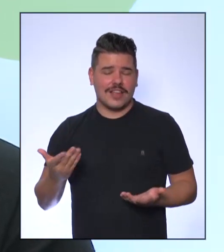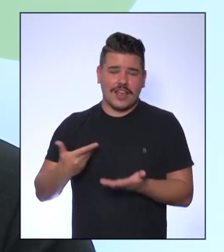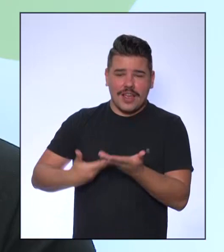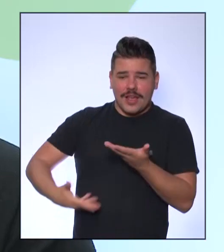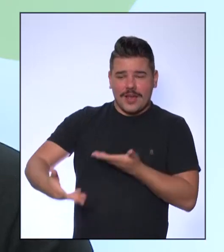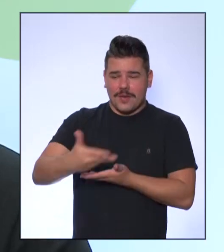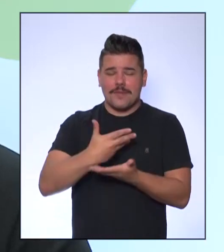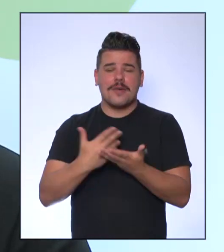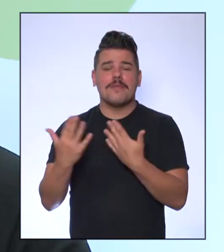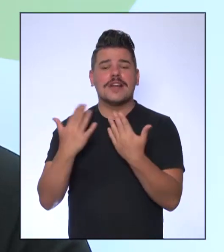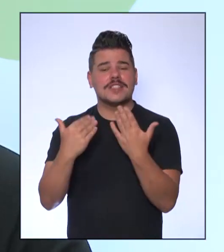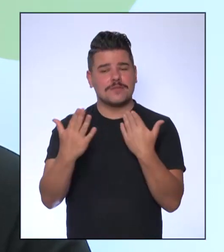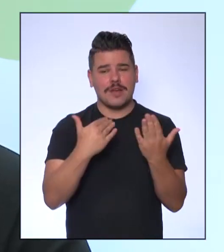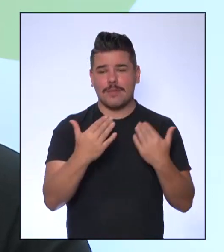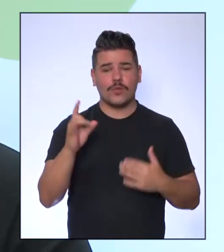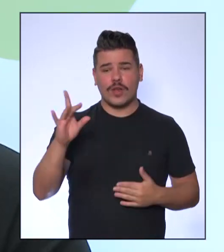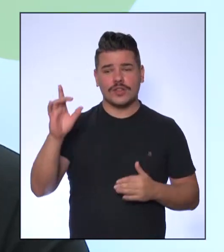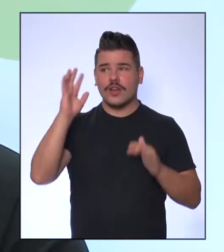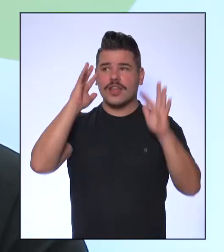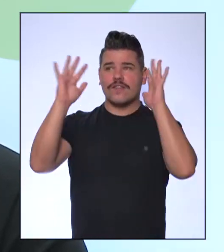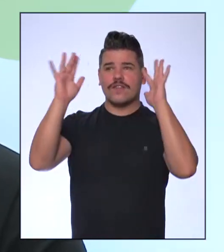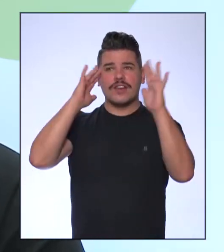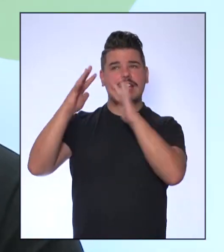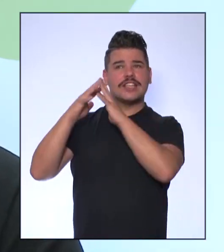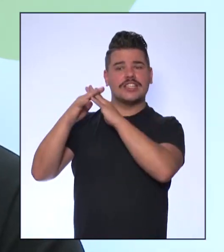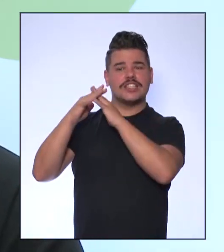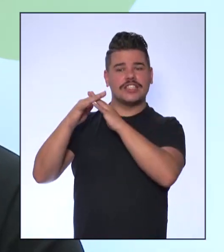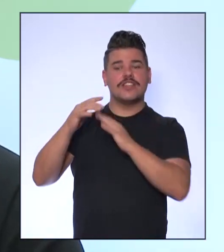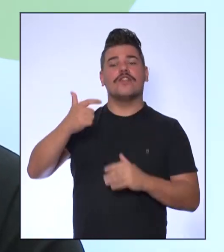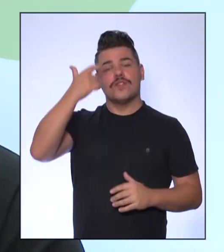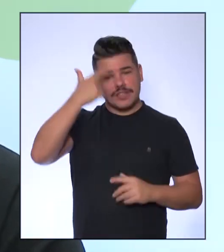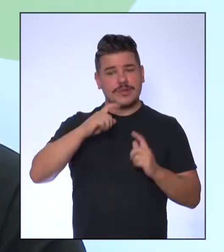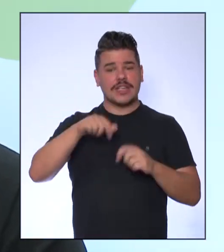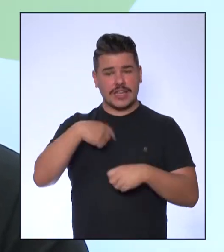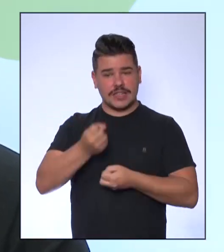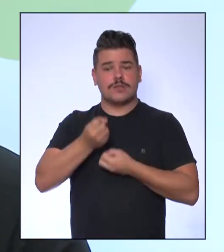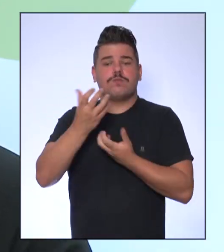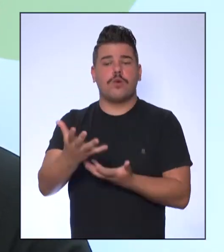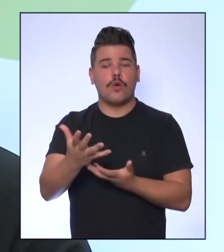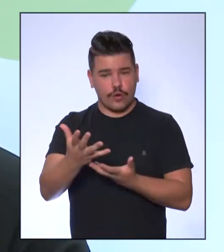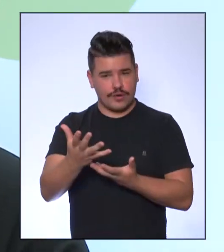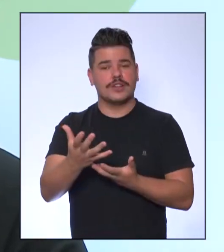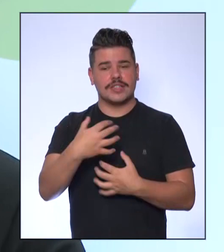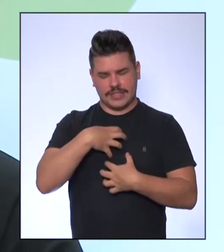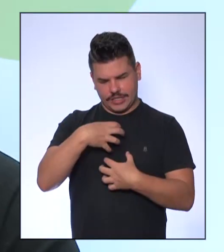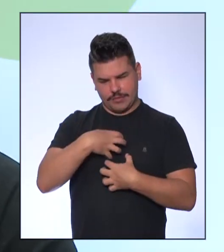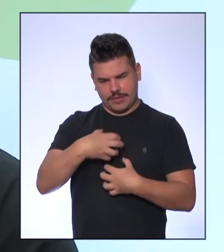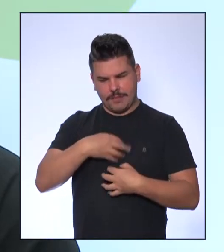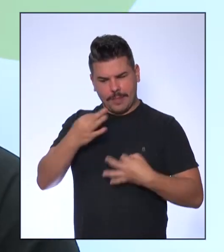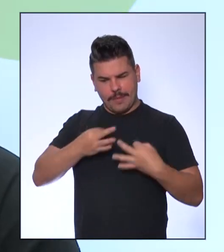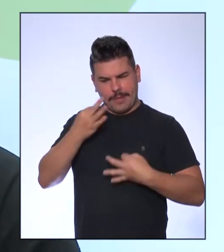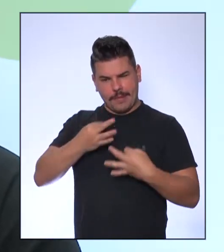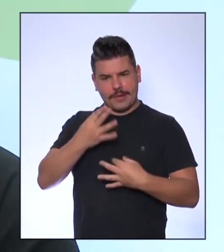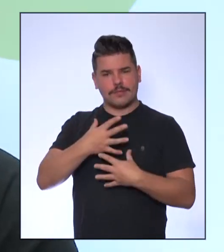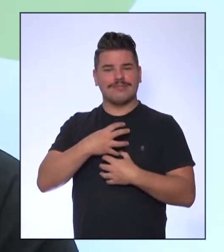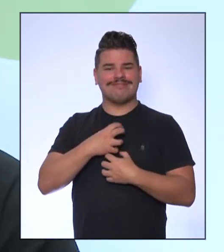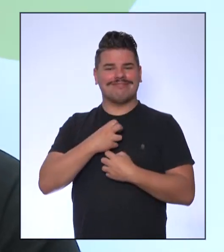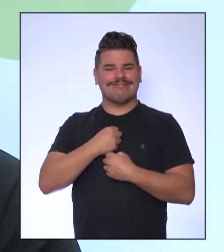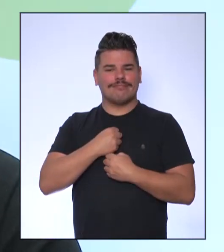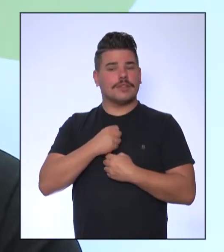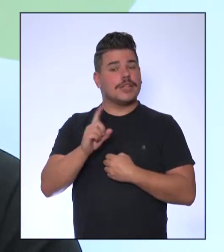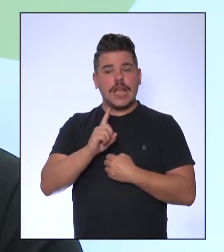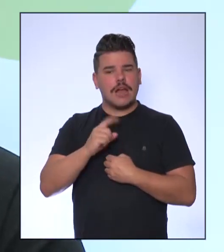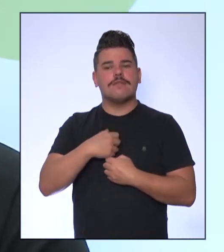não basta apenas refletir, né? Você tem que falar, você tem que expor os seus argumentos. Então, isso